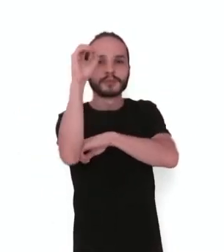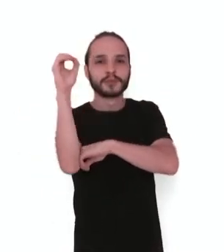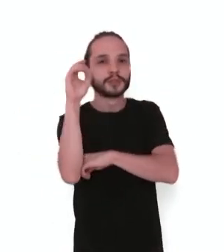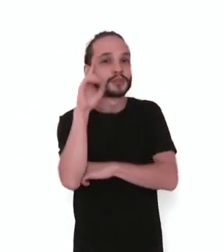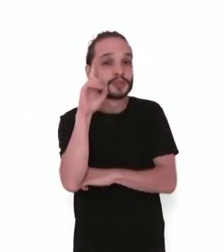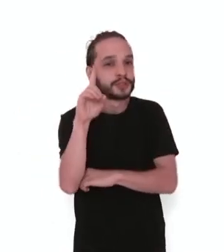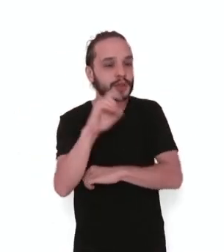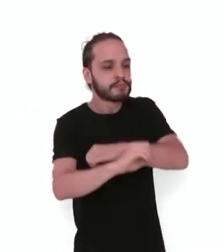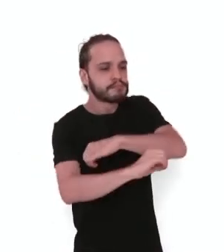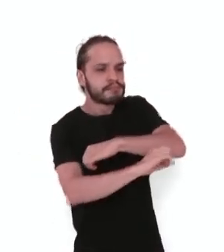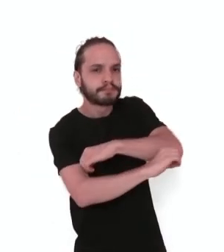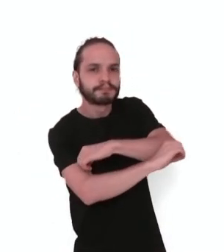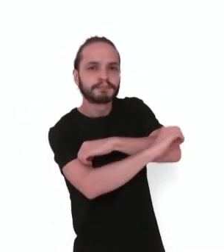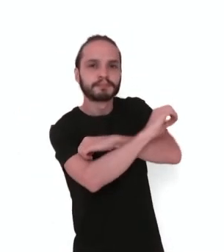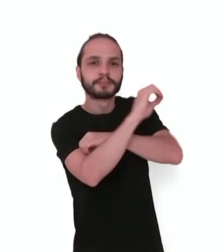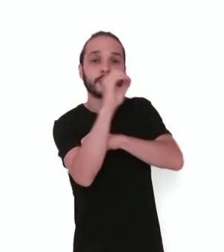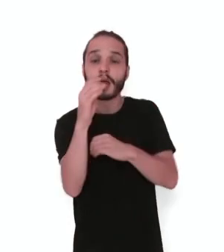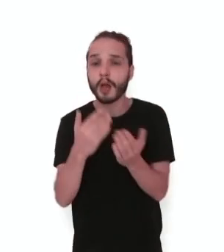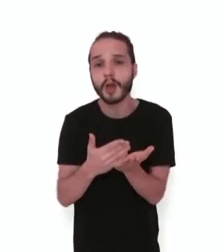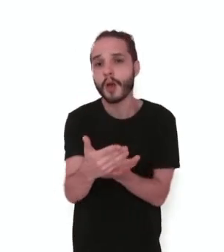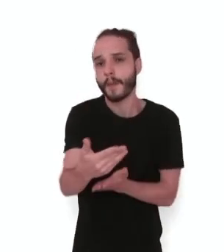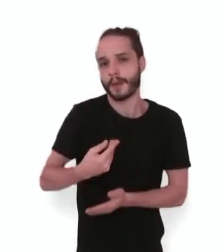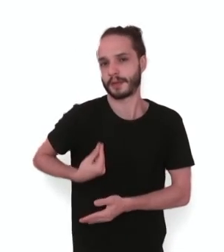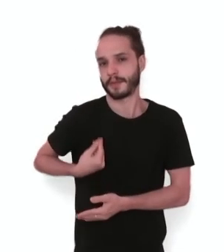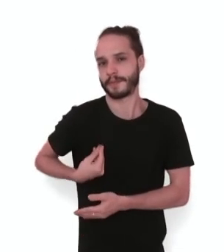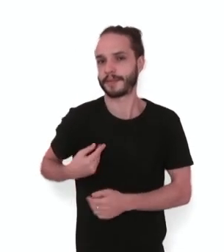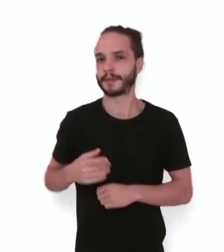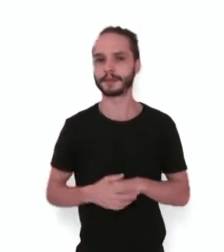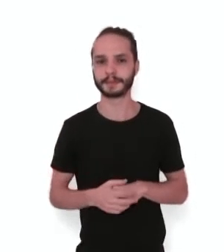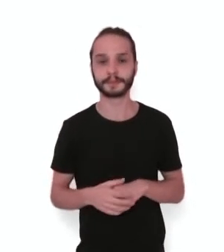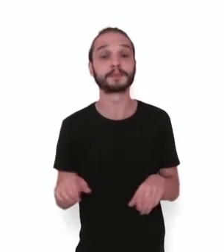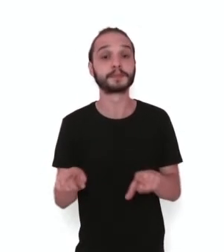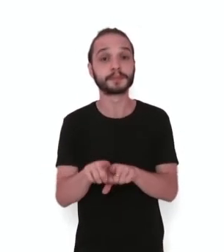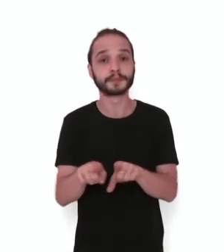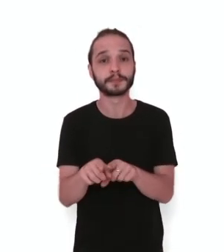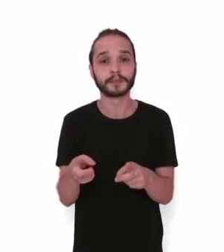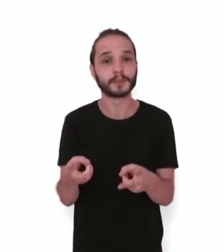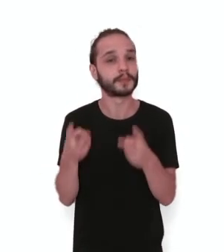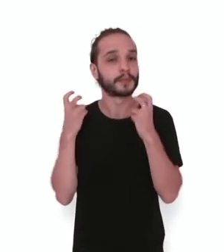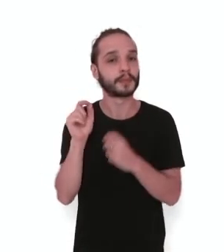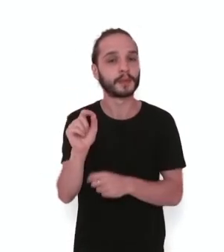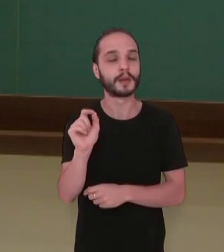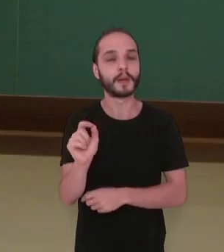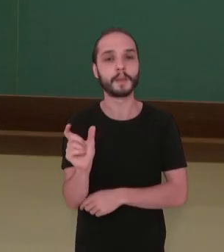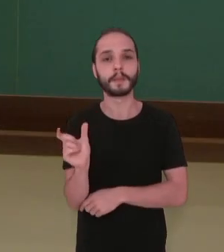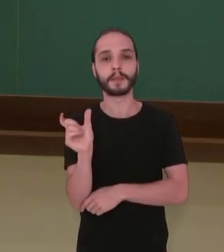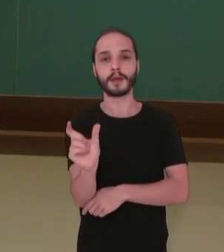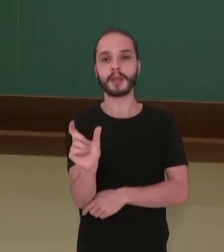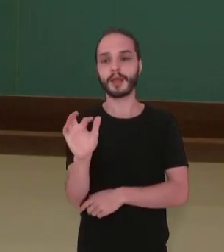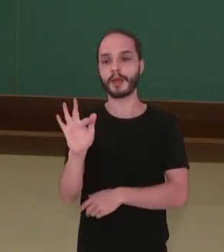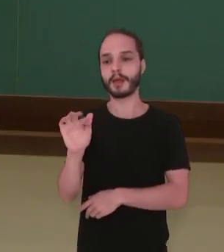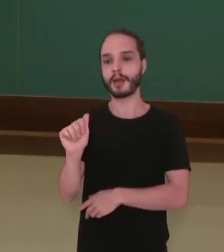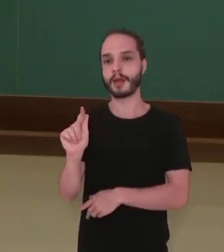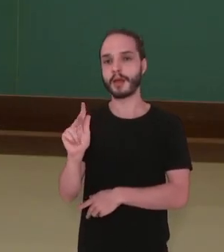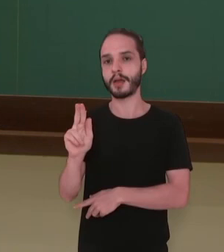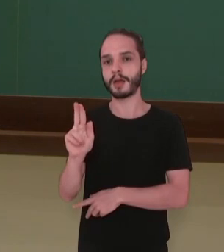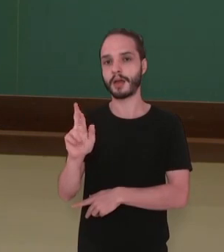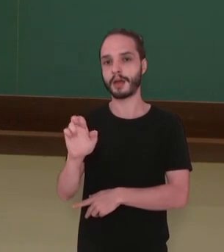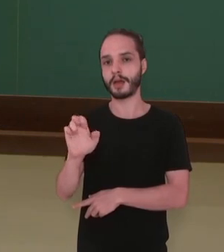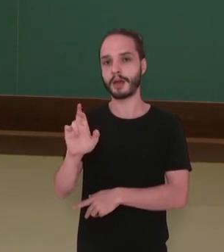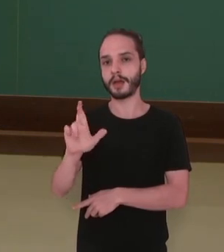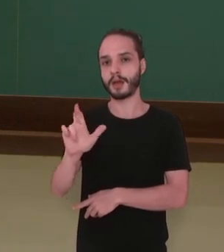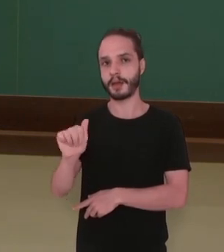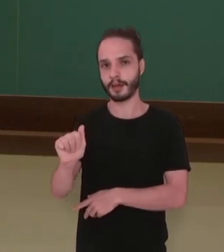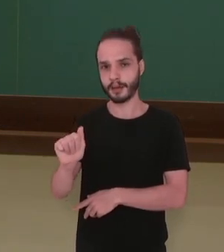dia, então, o começo da vida. Observe também o quê? Que a palavra fagueiras, né, tá